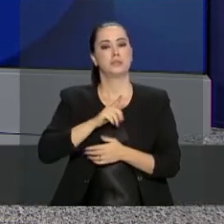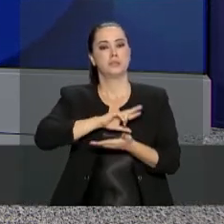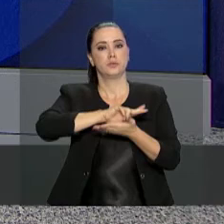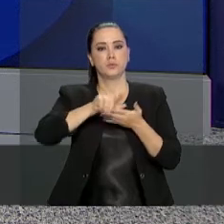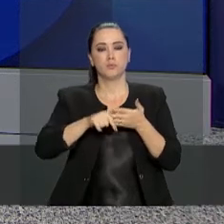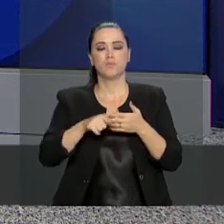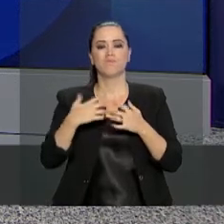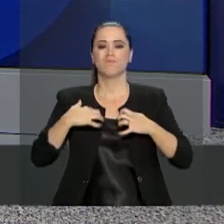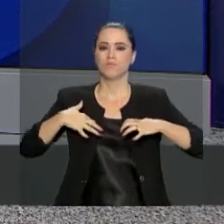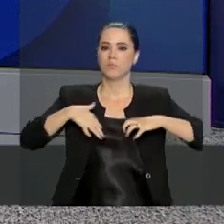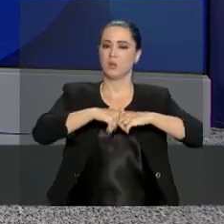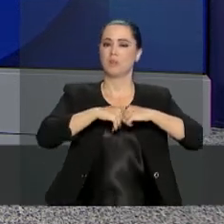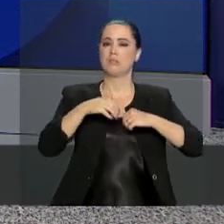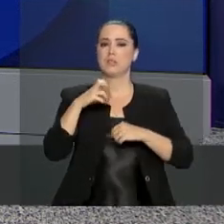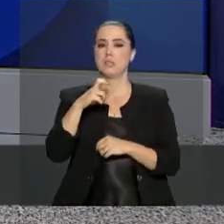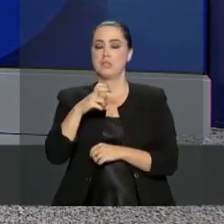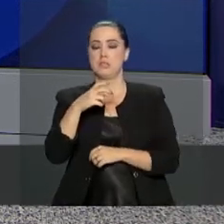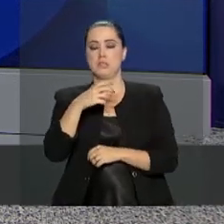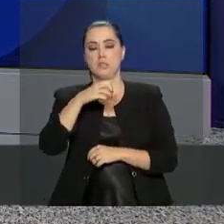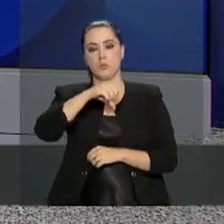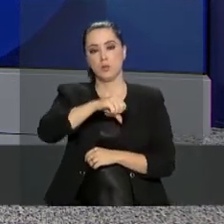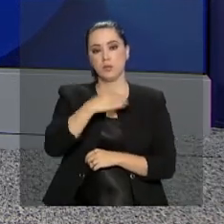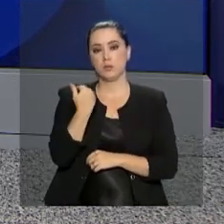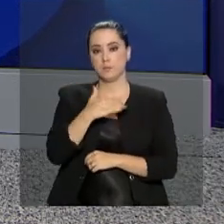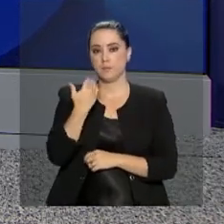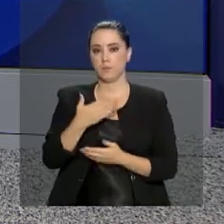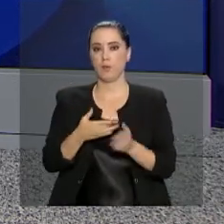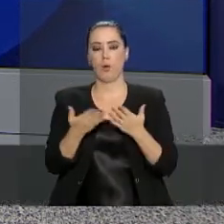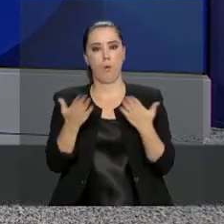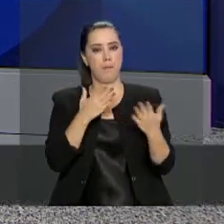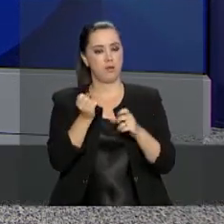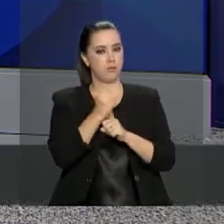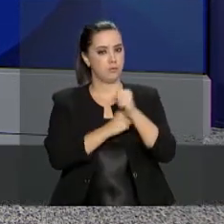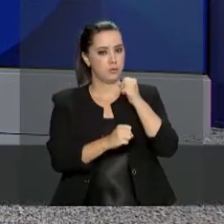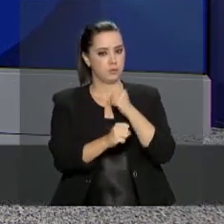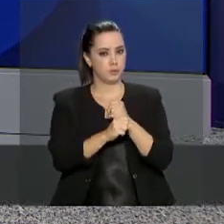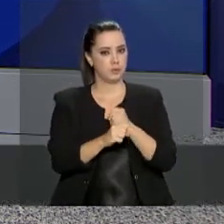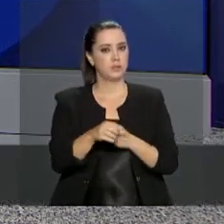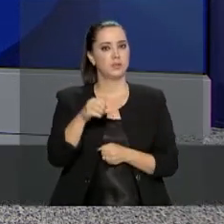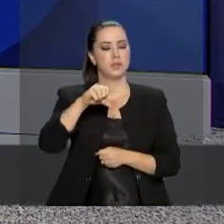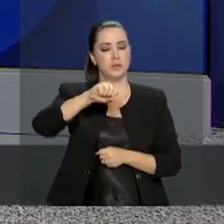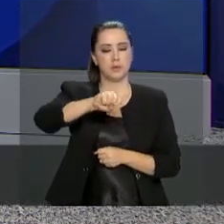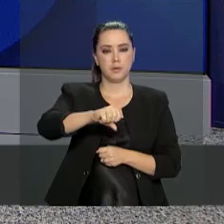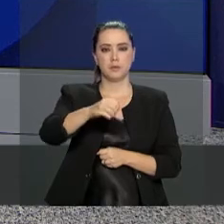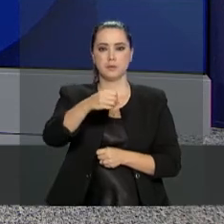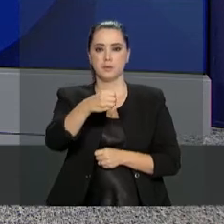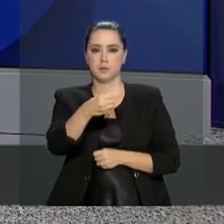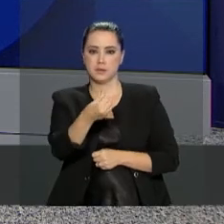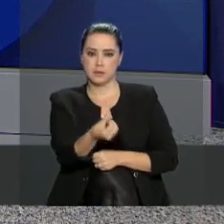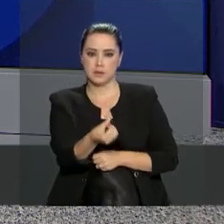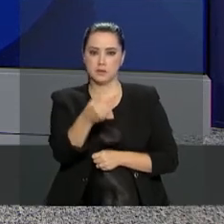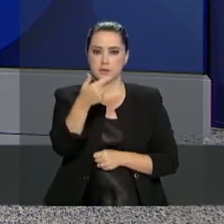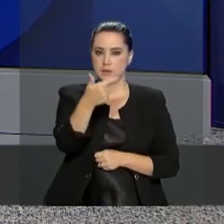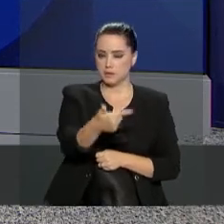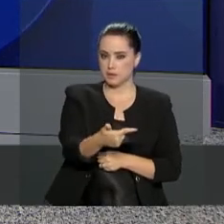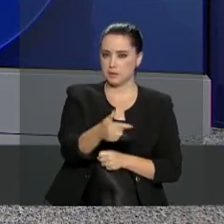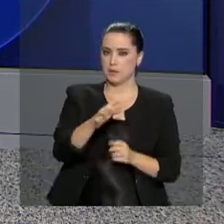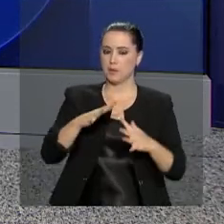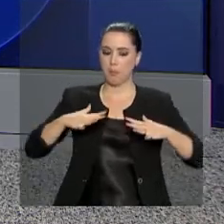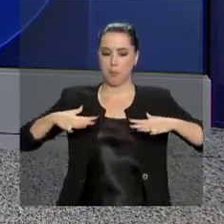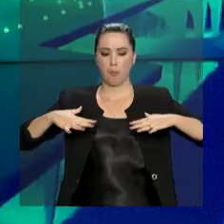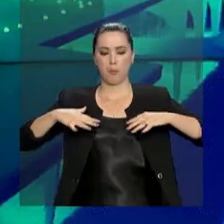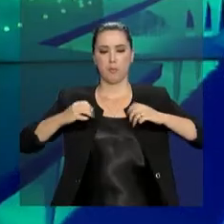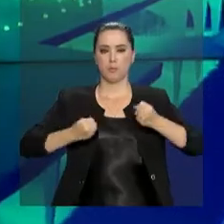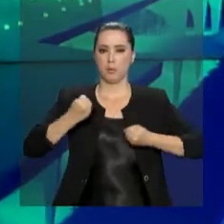ano passado nesse mesmo feriado foram 862 acidentes com 73 óbitos